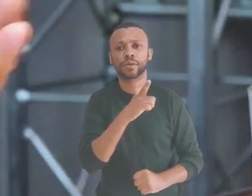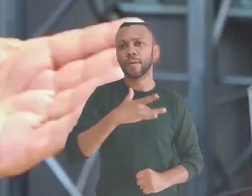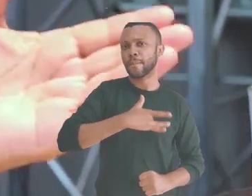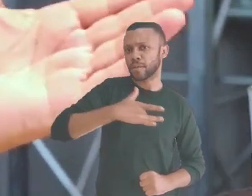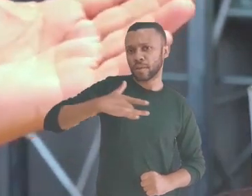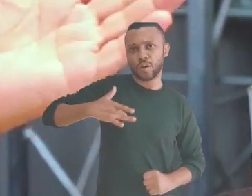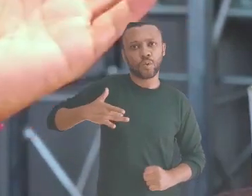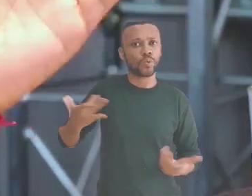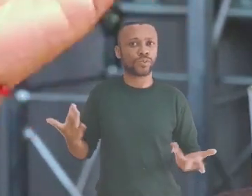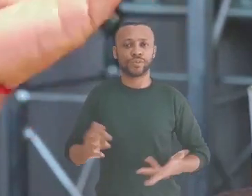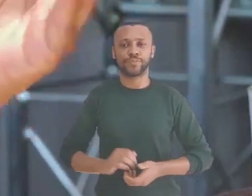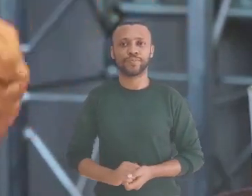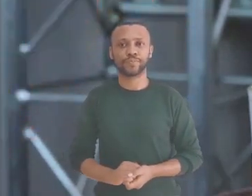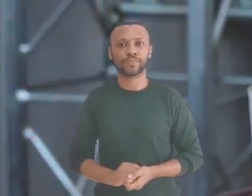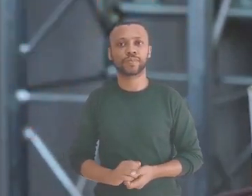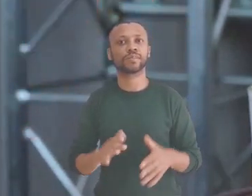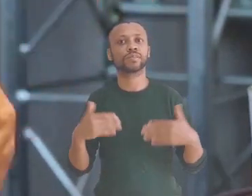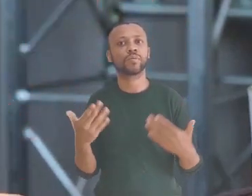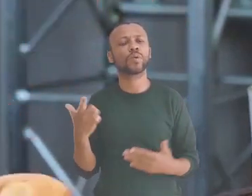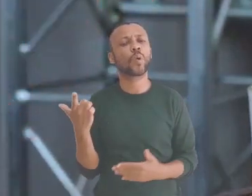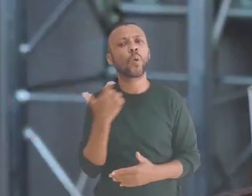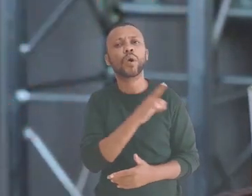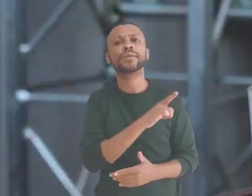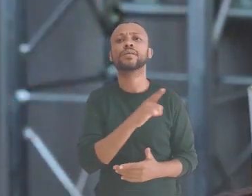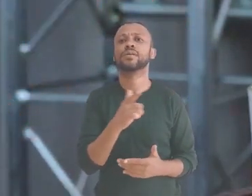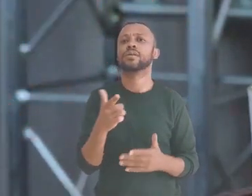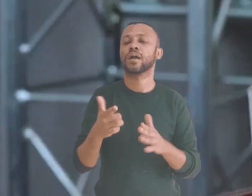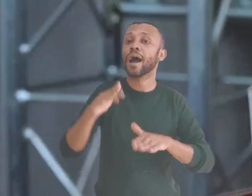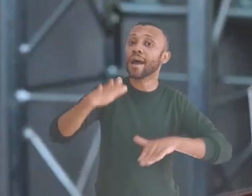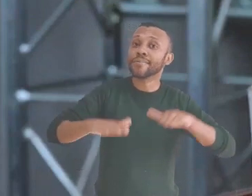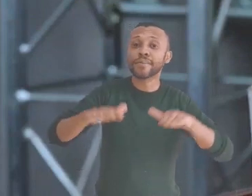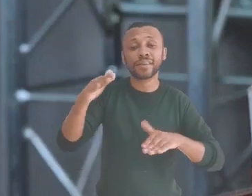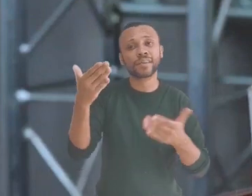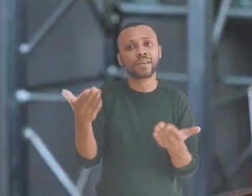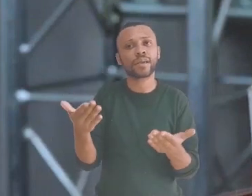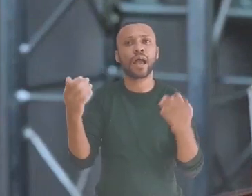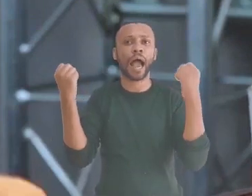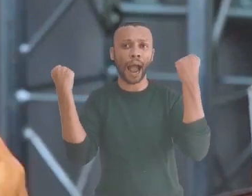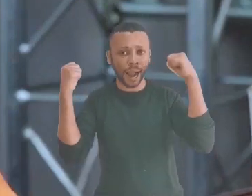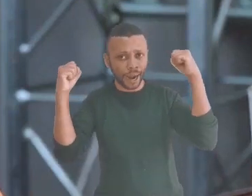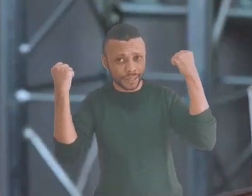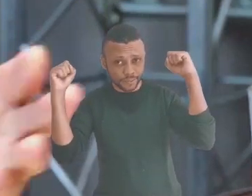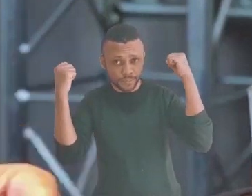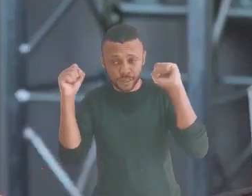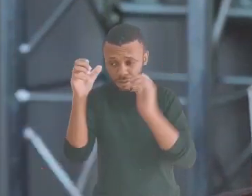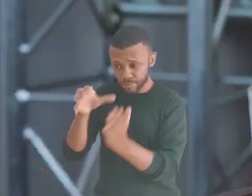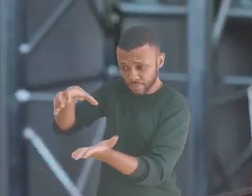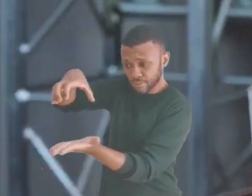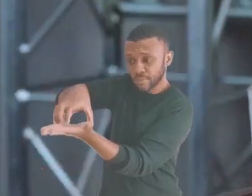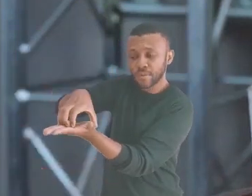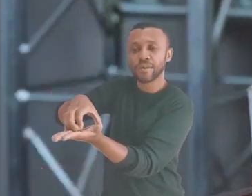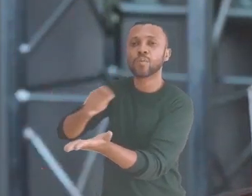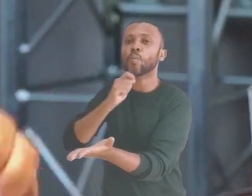lá, a inclusão não está na minha... A academia não está preparada para te receber. Entendeu? Então, Aí já bate